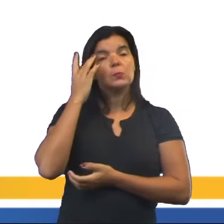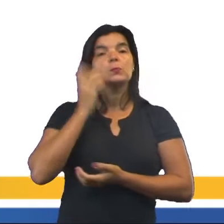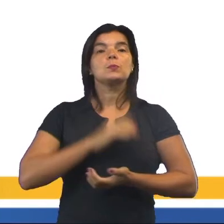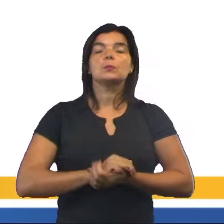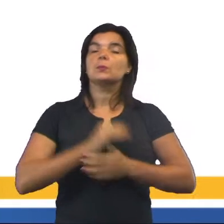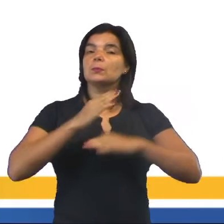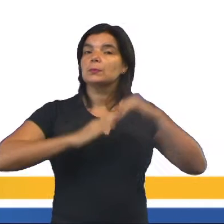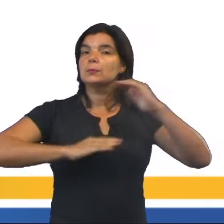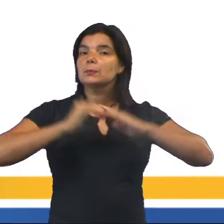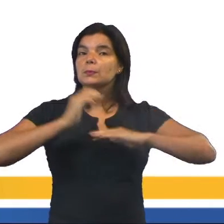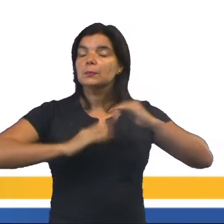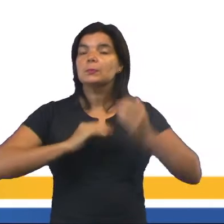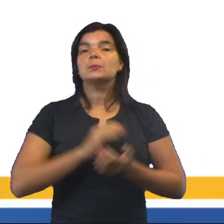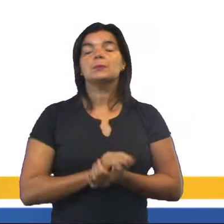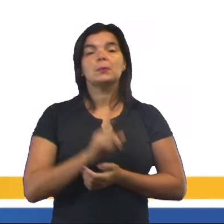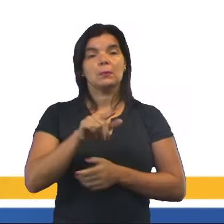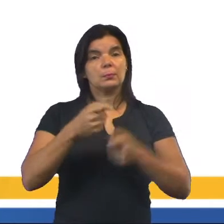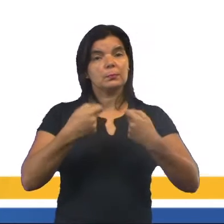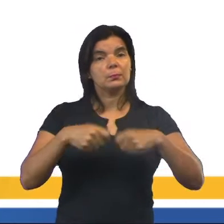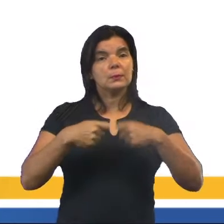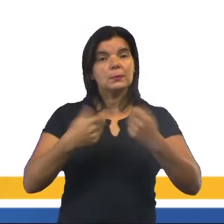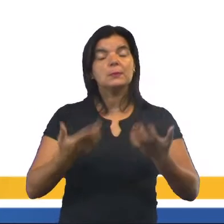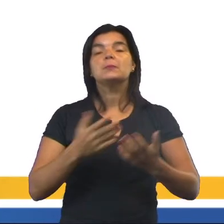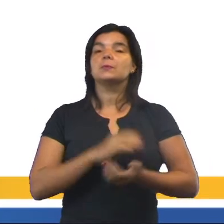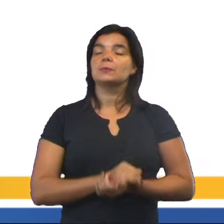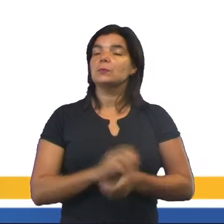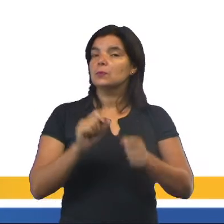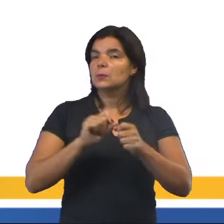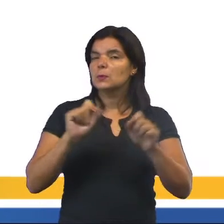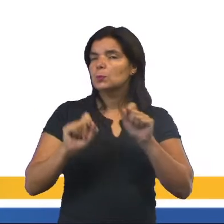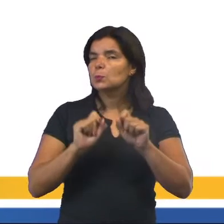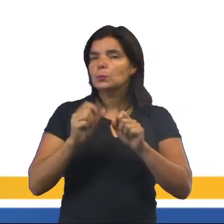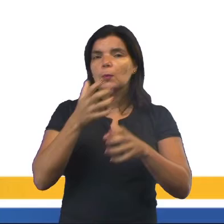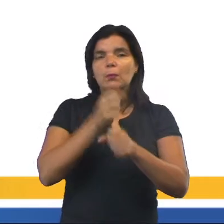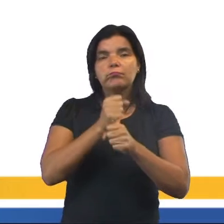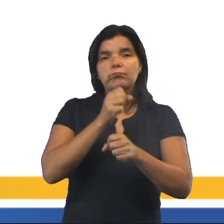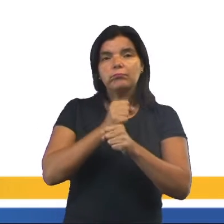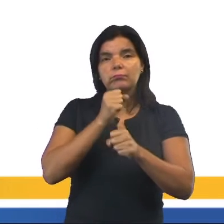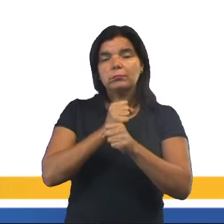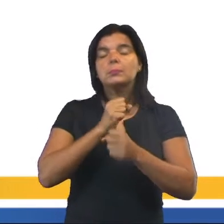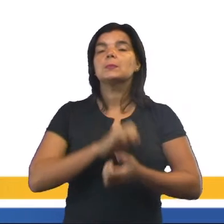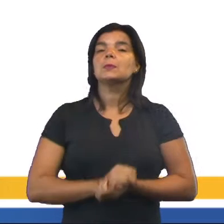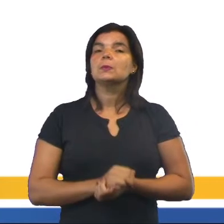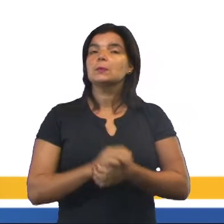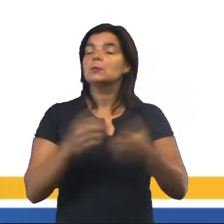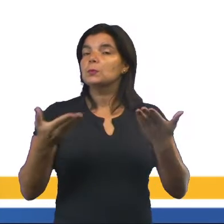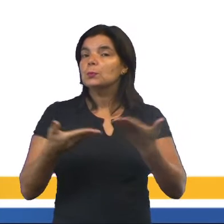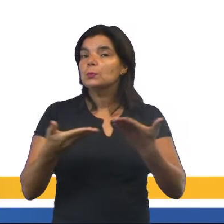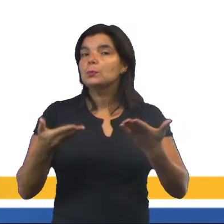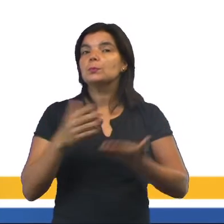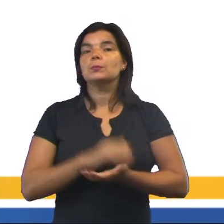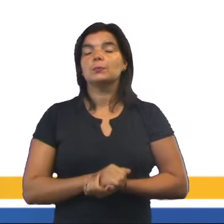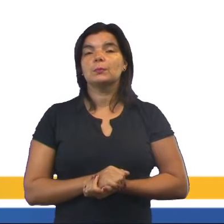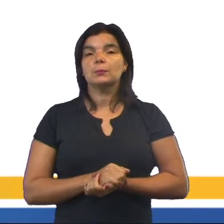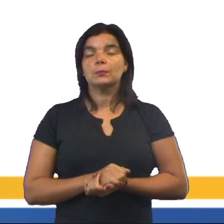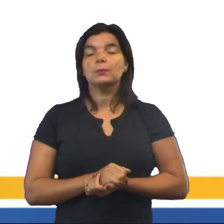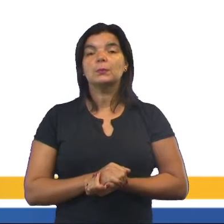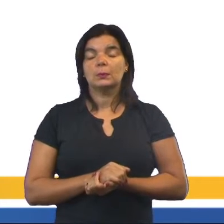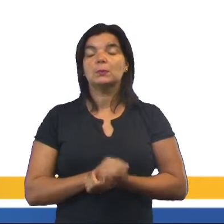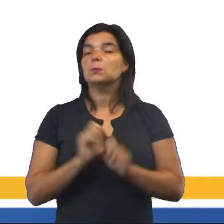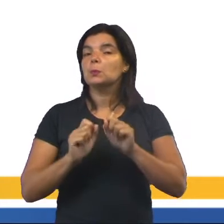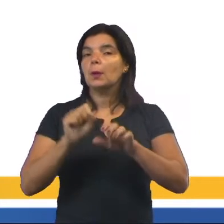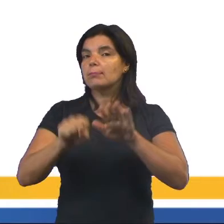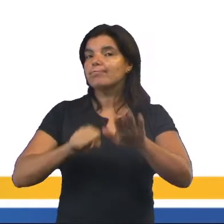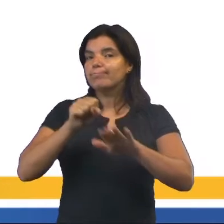essa profissão era necessária, elas faziam os cálculos que hoje as máquinas